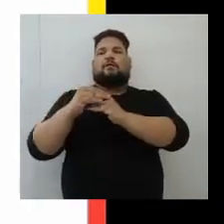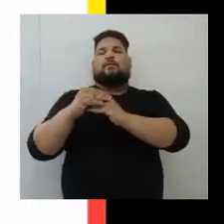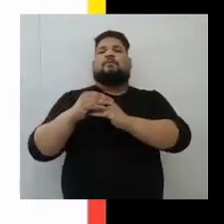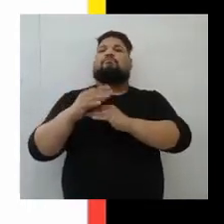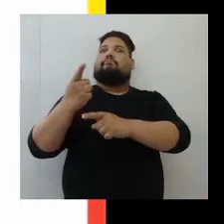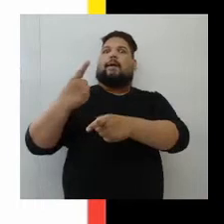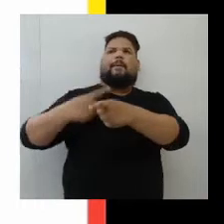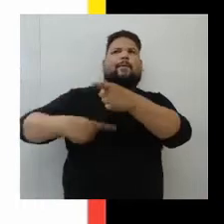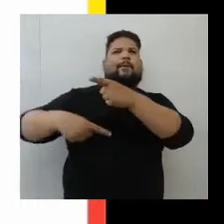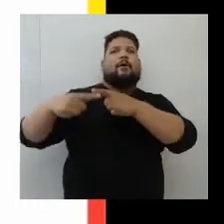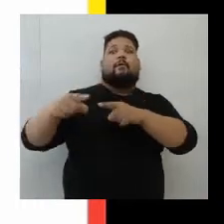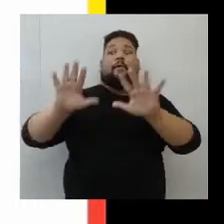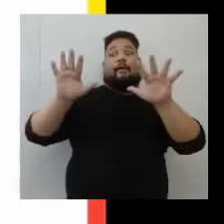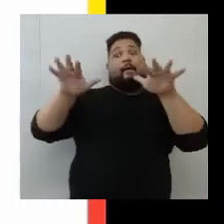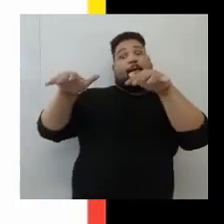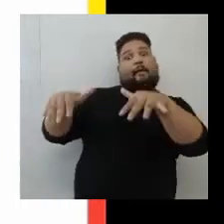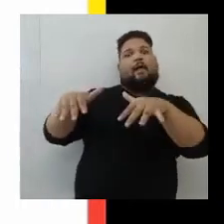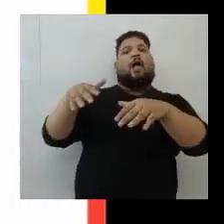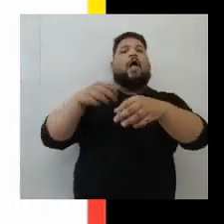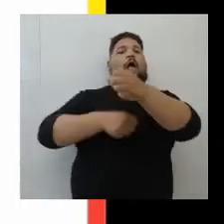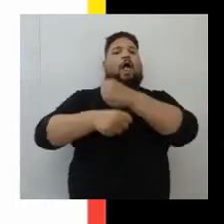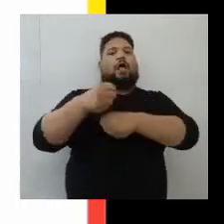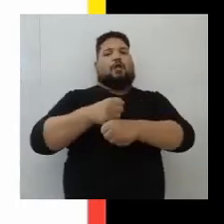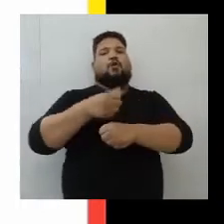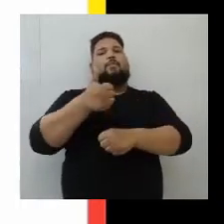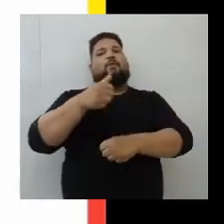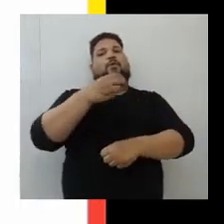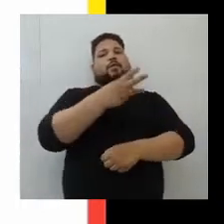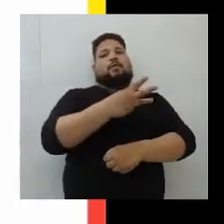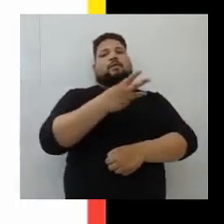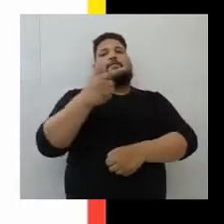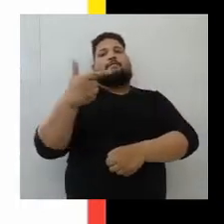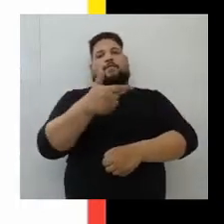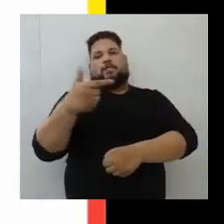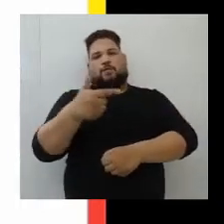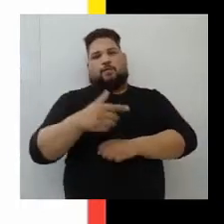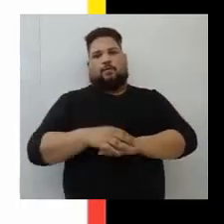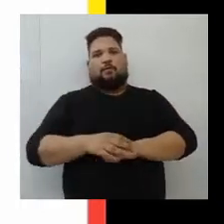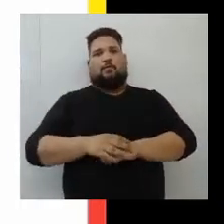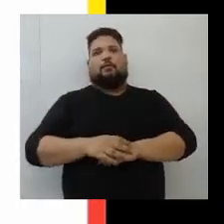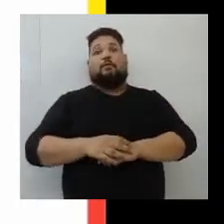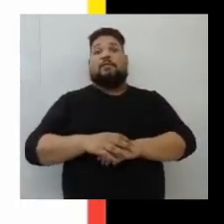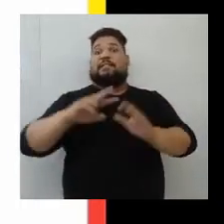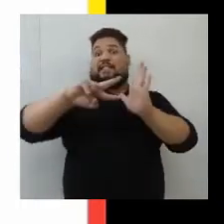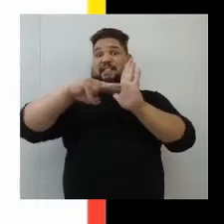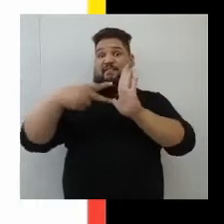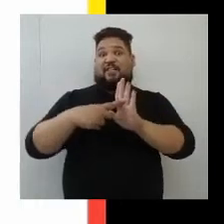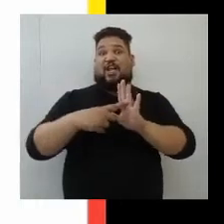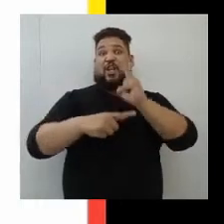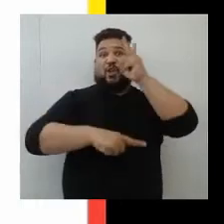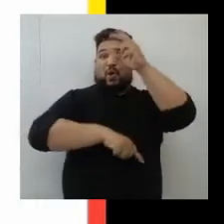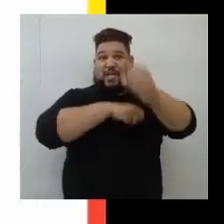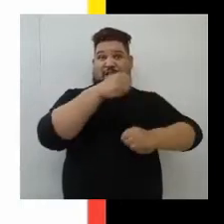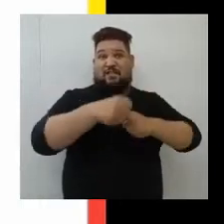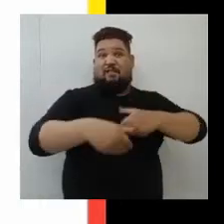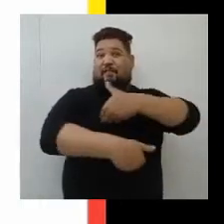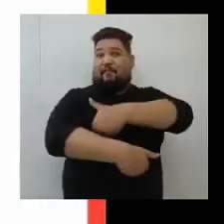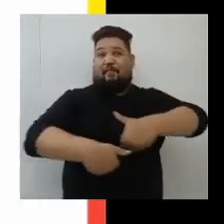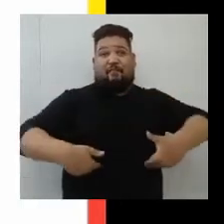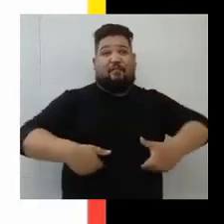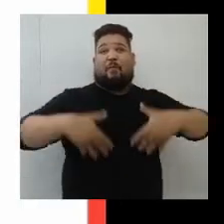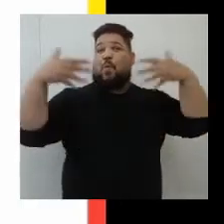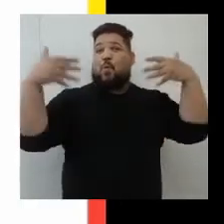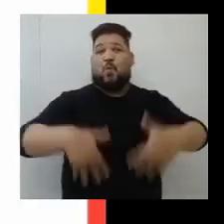mais plausível a partir de 1322. Então foram 2 anos de muita fome,